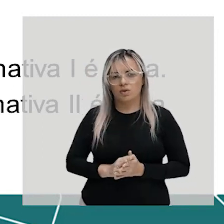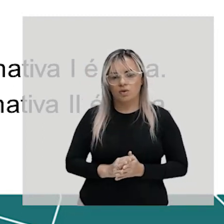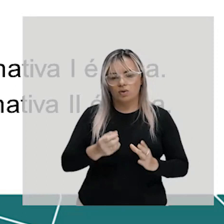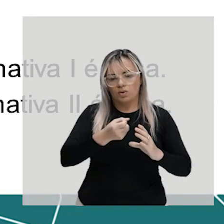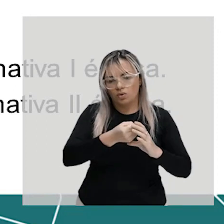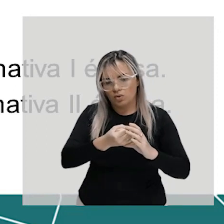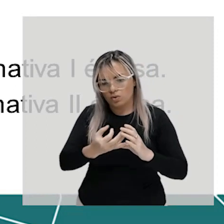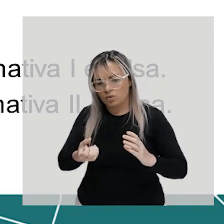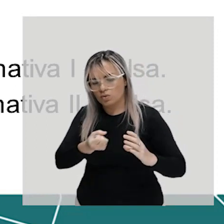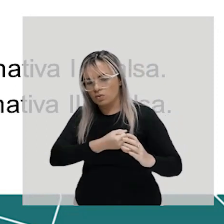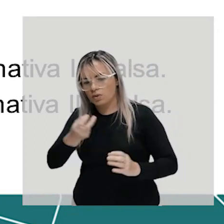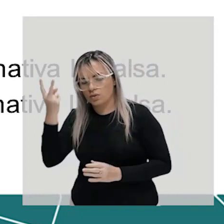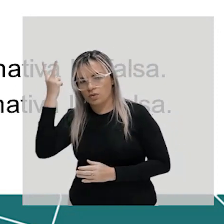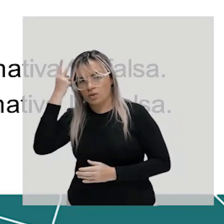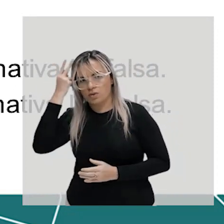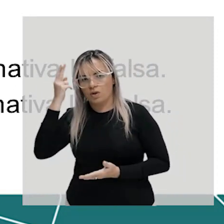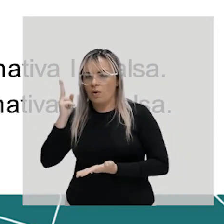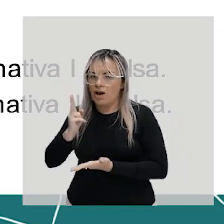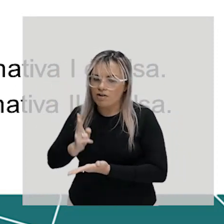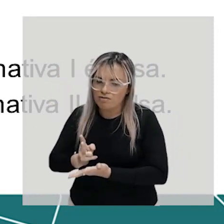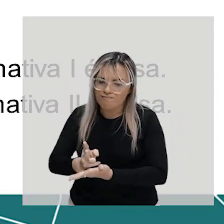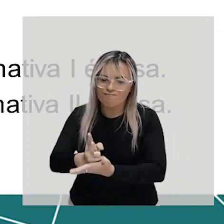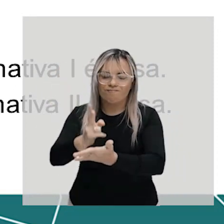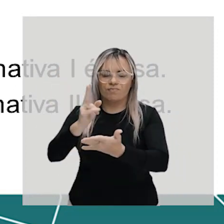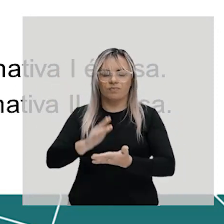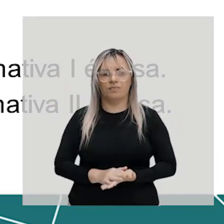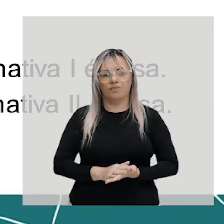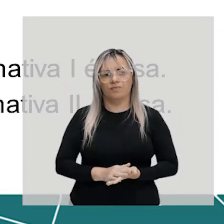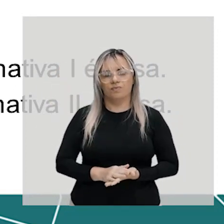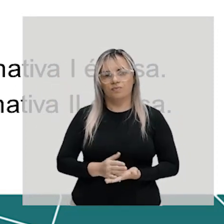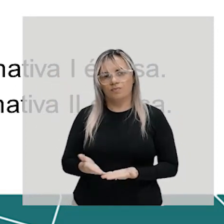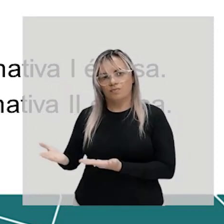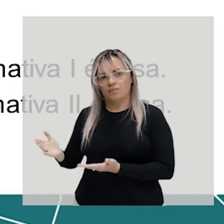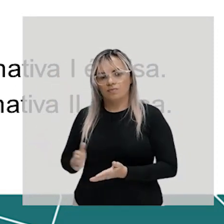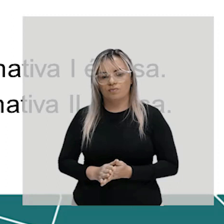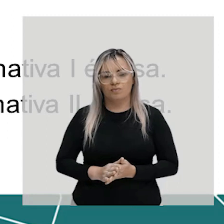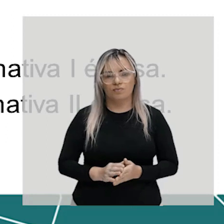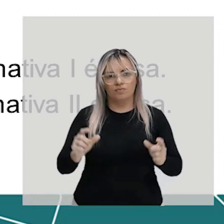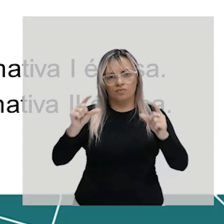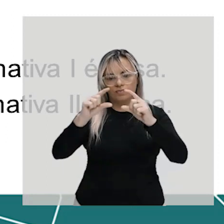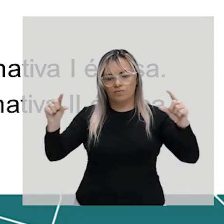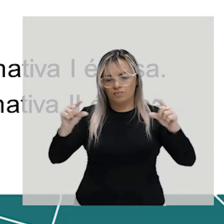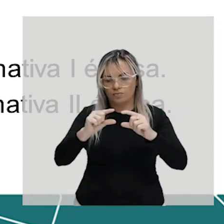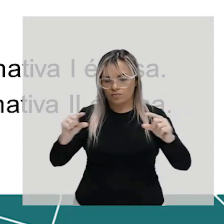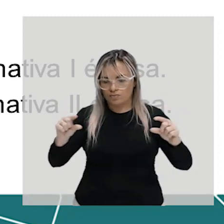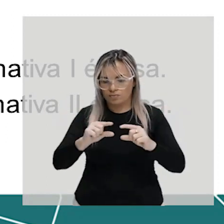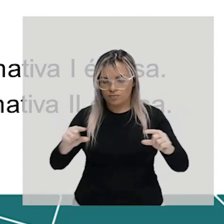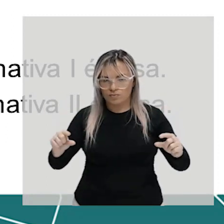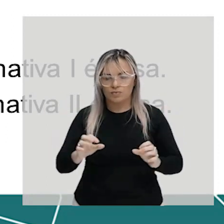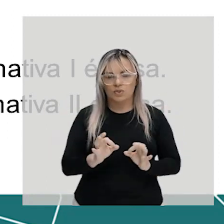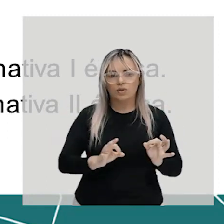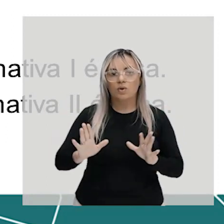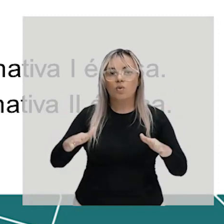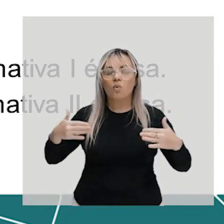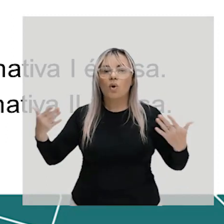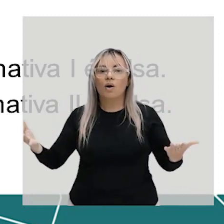naturais é infinito então com base né nessas três afirmações agora nós vamos indicar alternativa correta